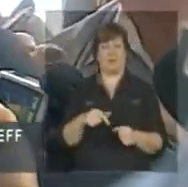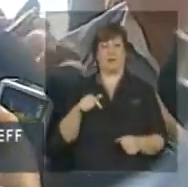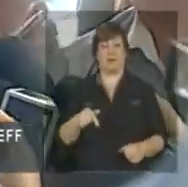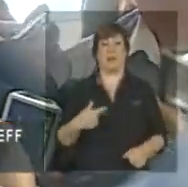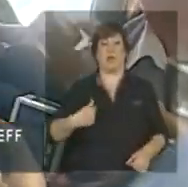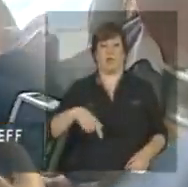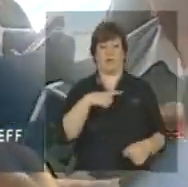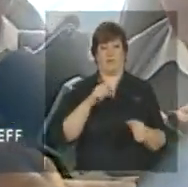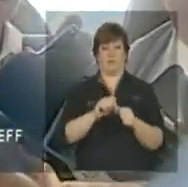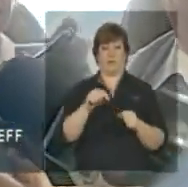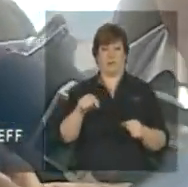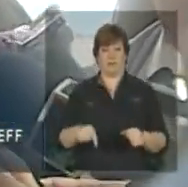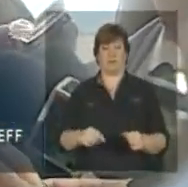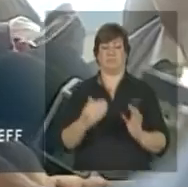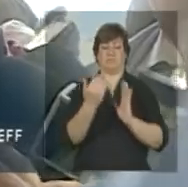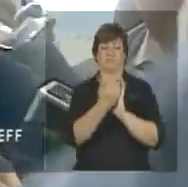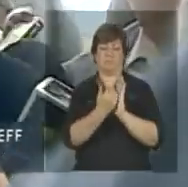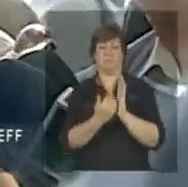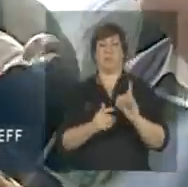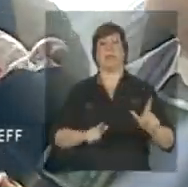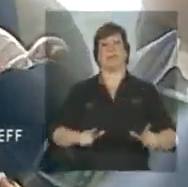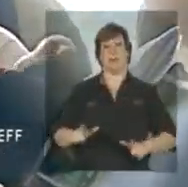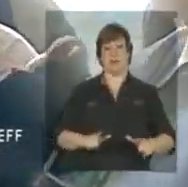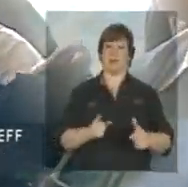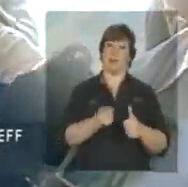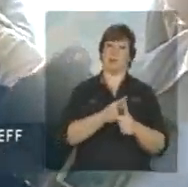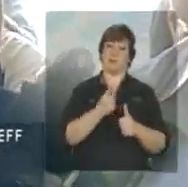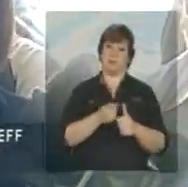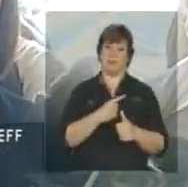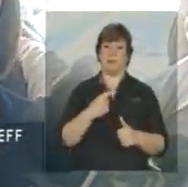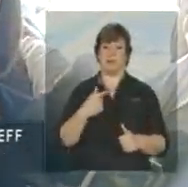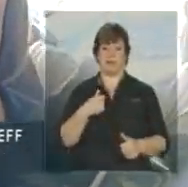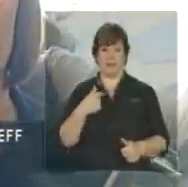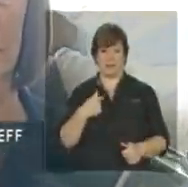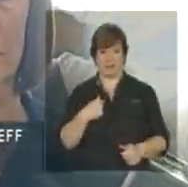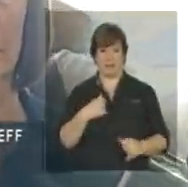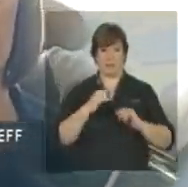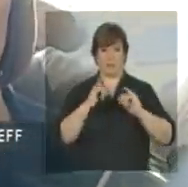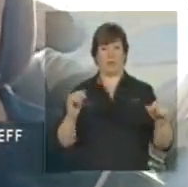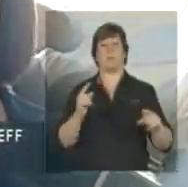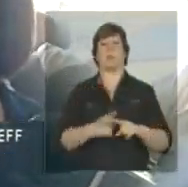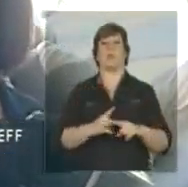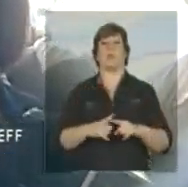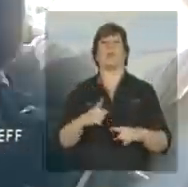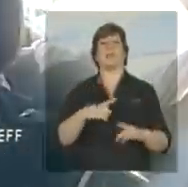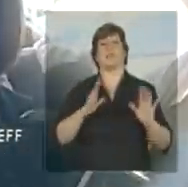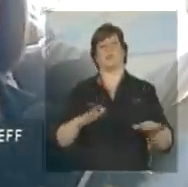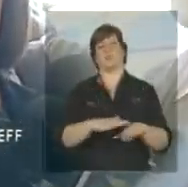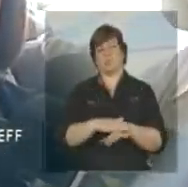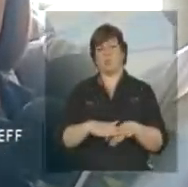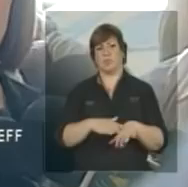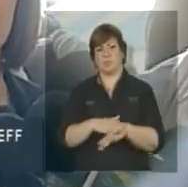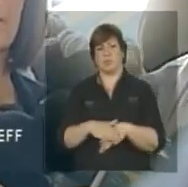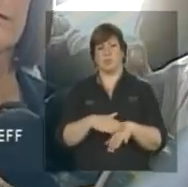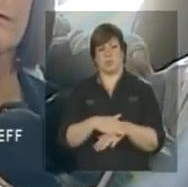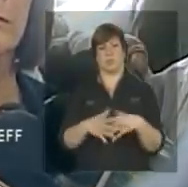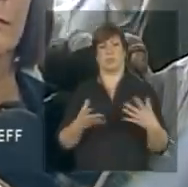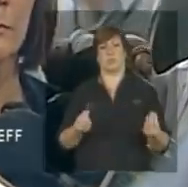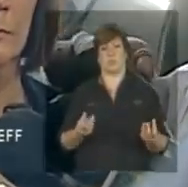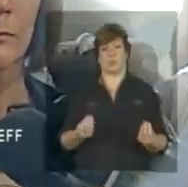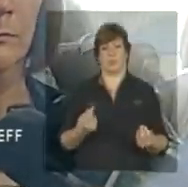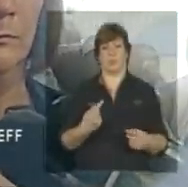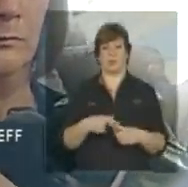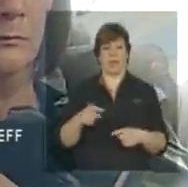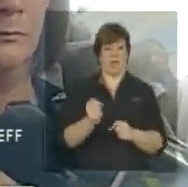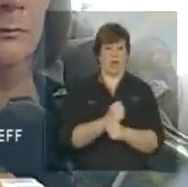é o seguinte, é uma agenda de trabalho. Né? Primeiro, eu sinalizo, porque houve muita conversa, que essa obra não